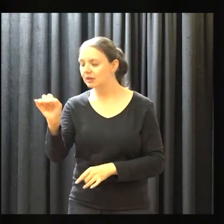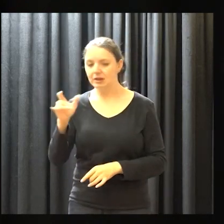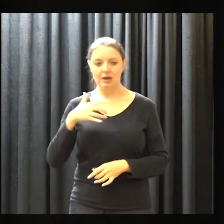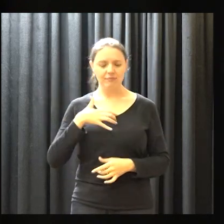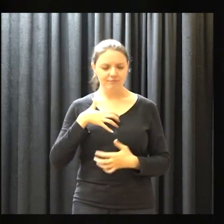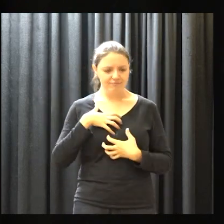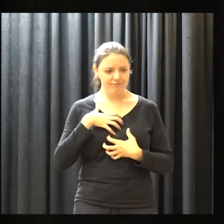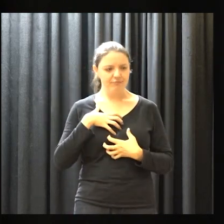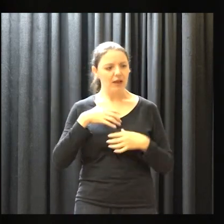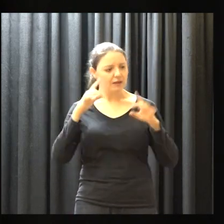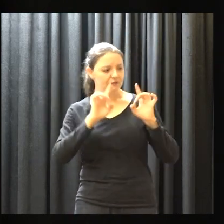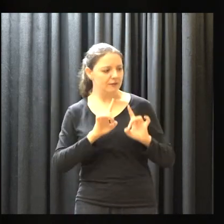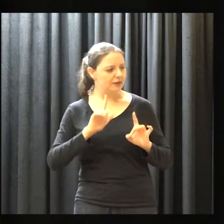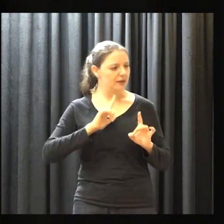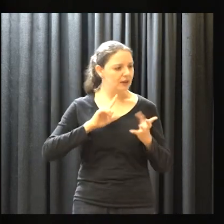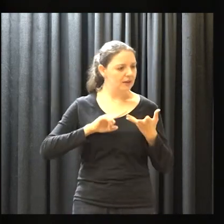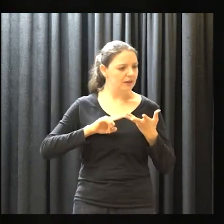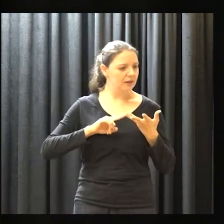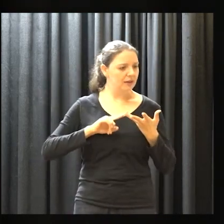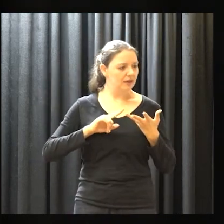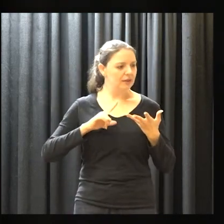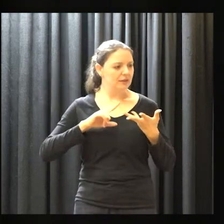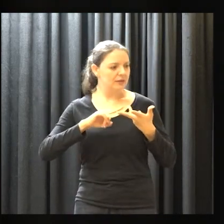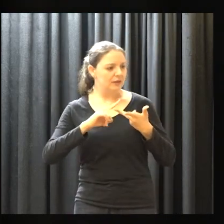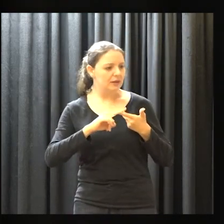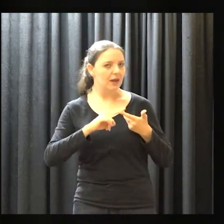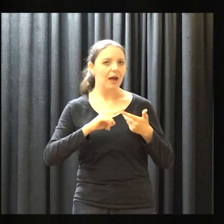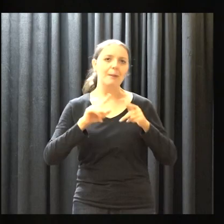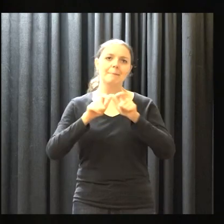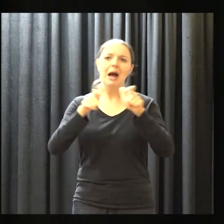dela, é uma definição capacitista.